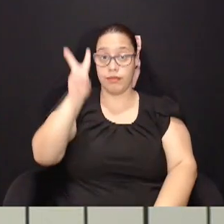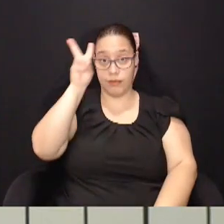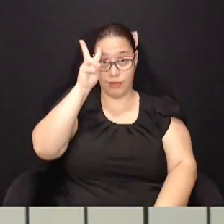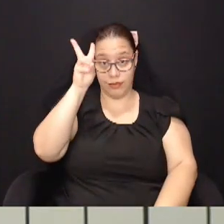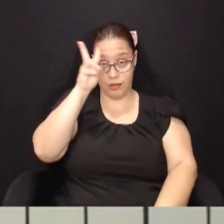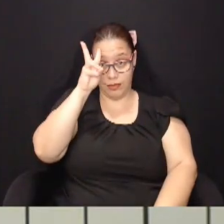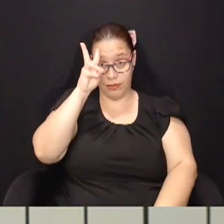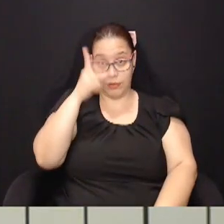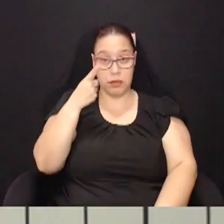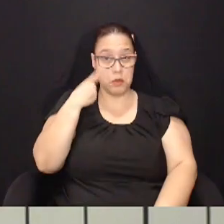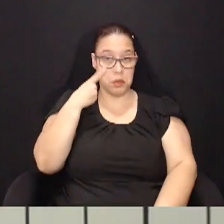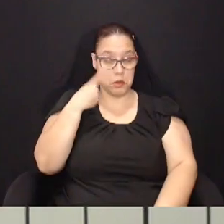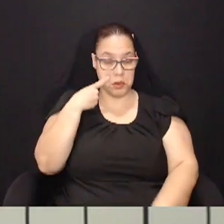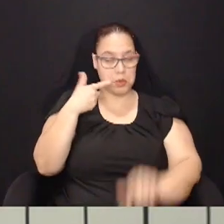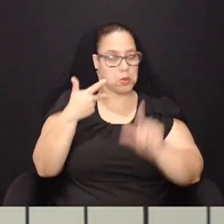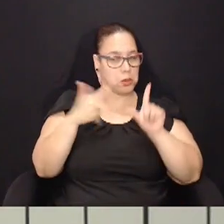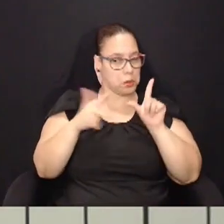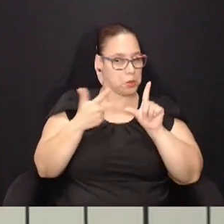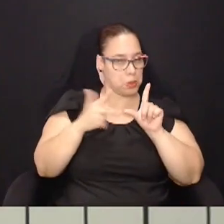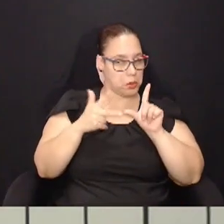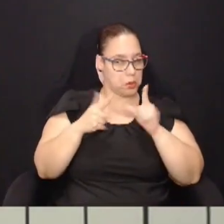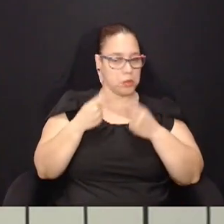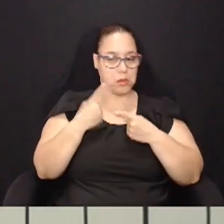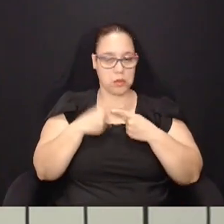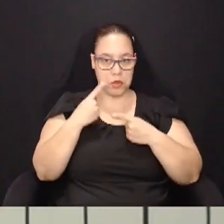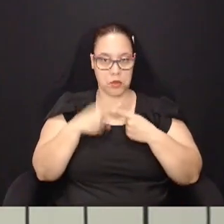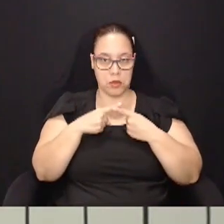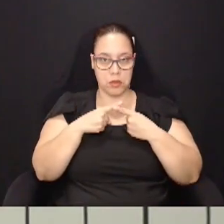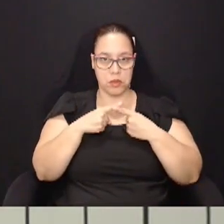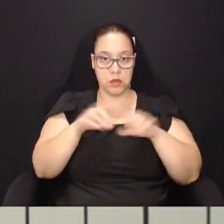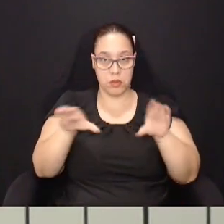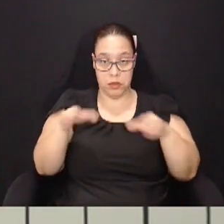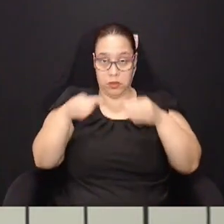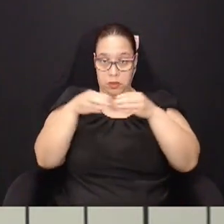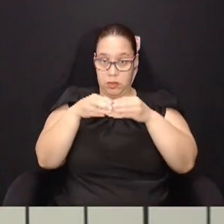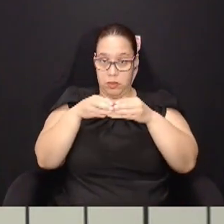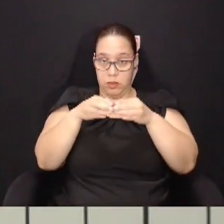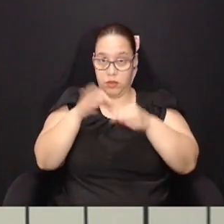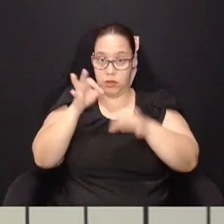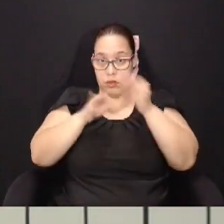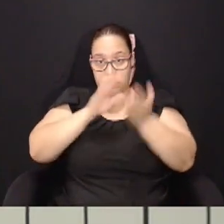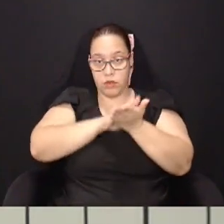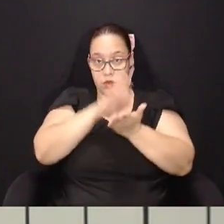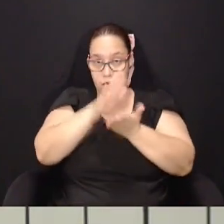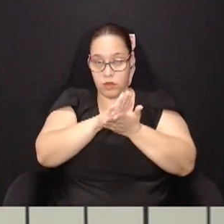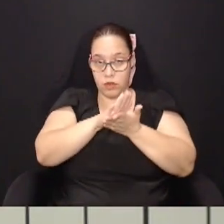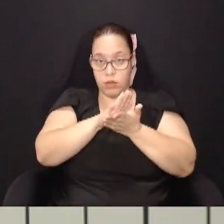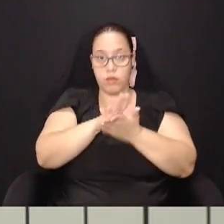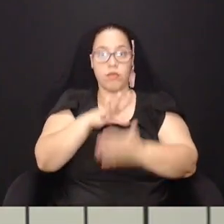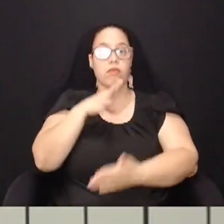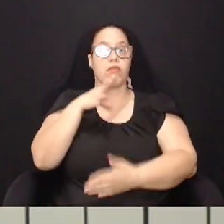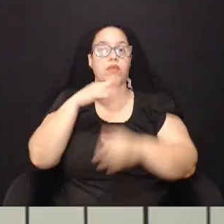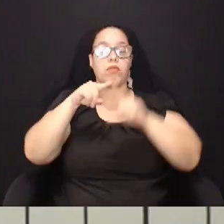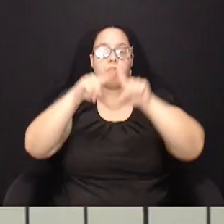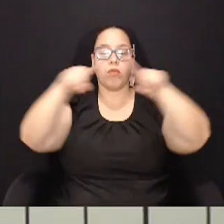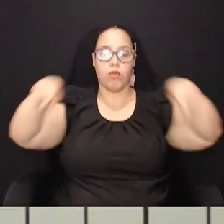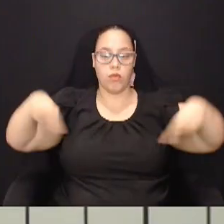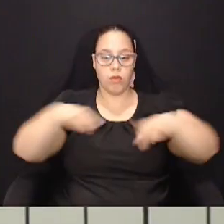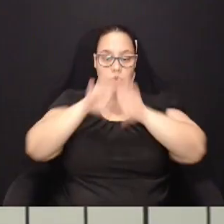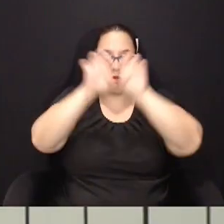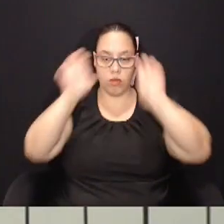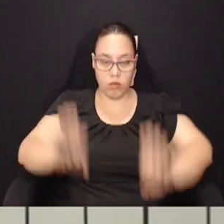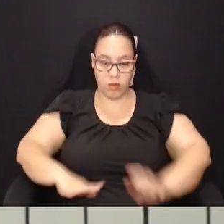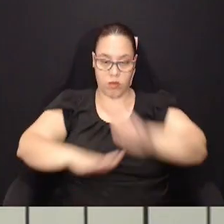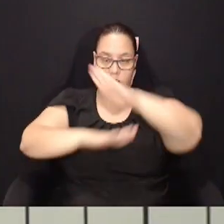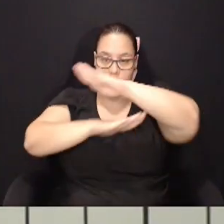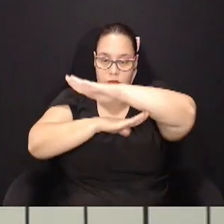as notícias do Legislativo, porque uma comitiva do Tribunal de Contas conheceu a estrutura aqui da Câmara de Campinas